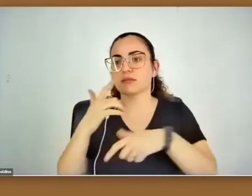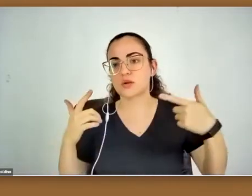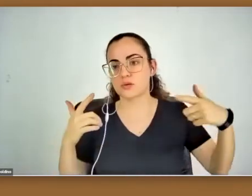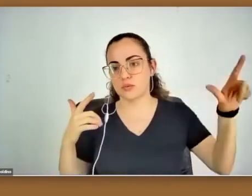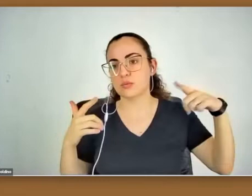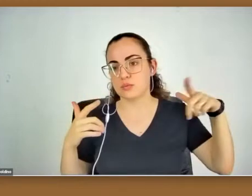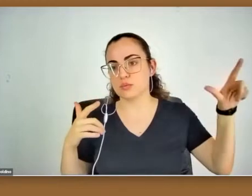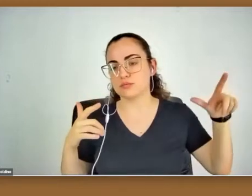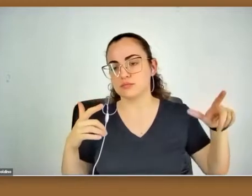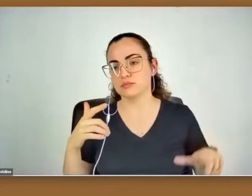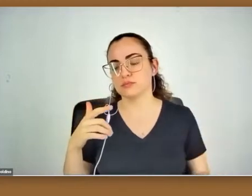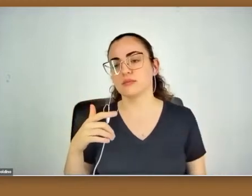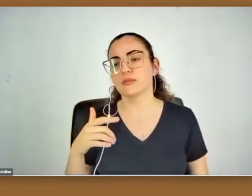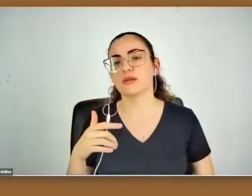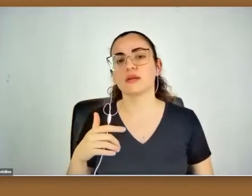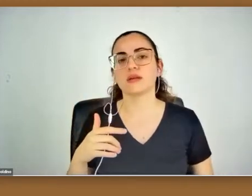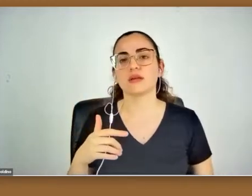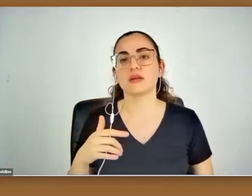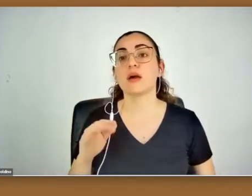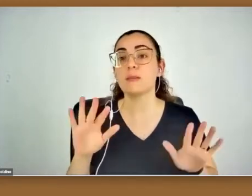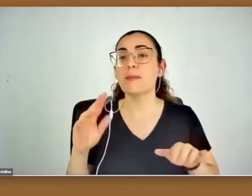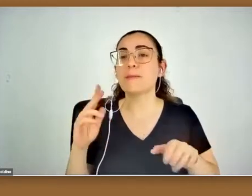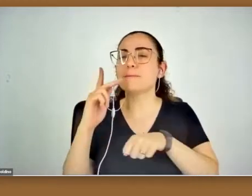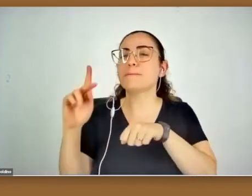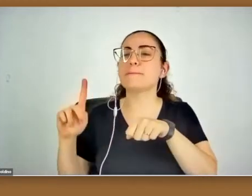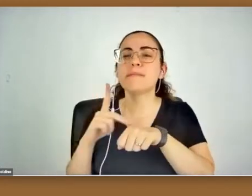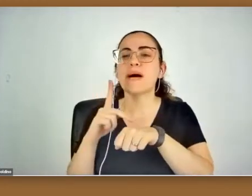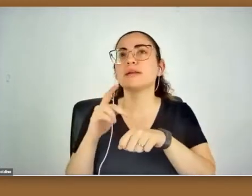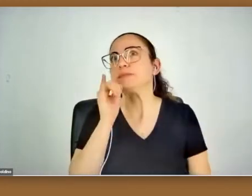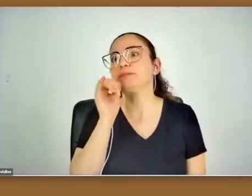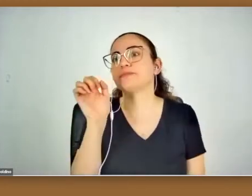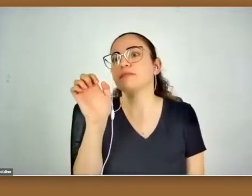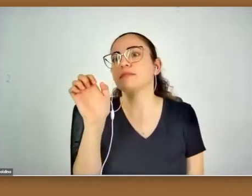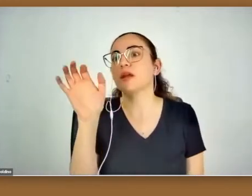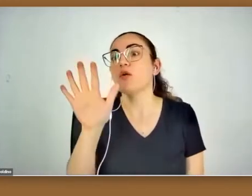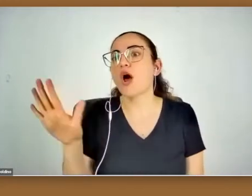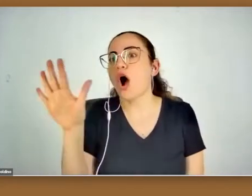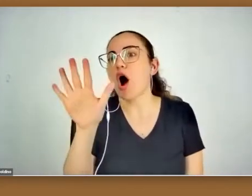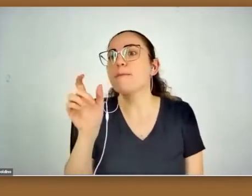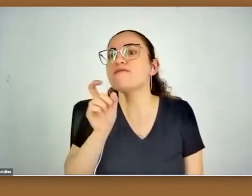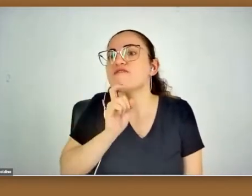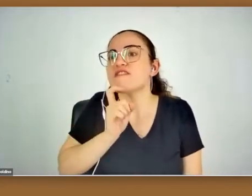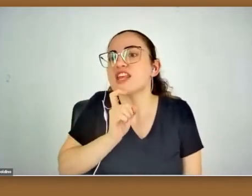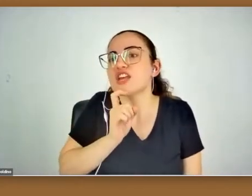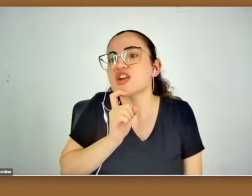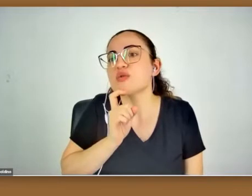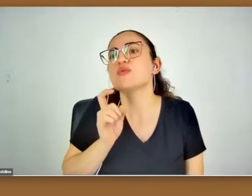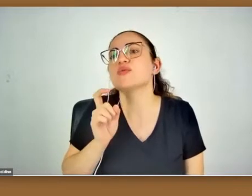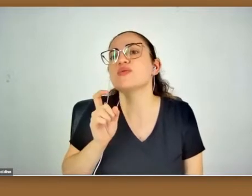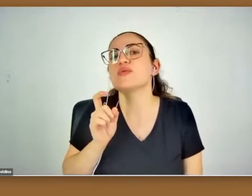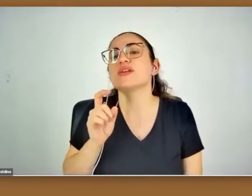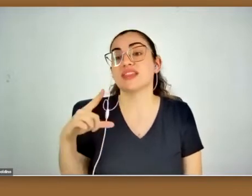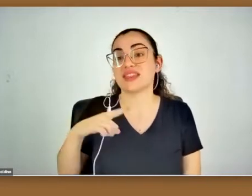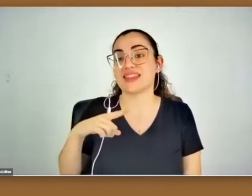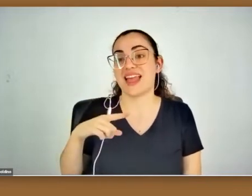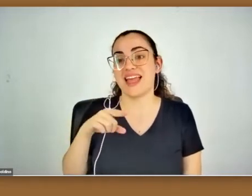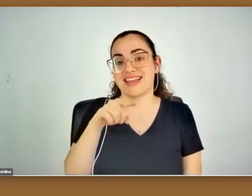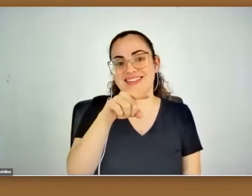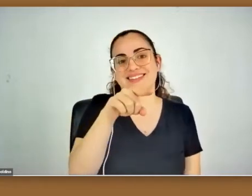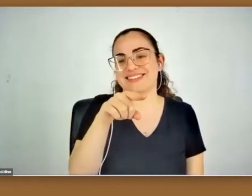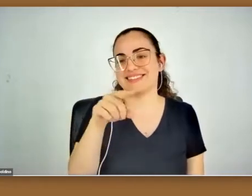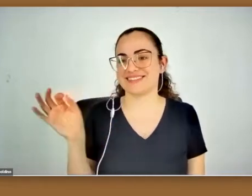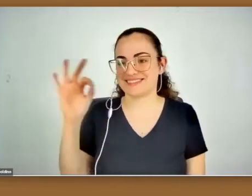para o Brasil. Mas em países, por exemplo, da Europa, que são mais frios, eles têm, né, o Aedes albopictus ele tem